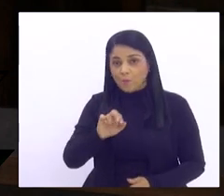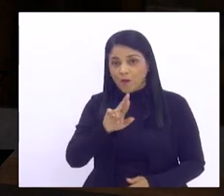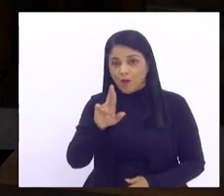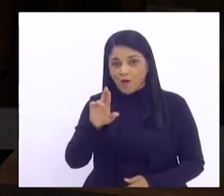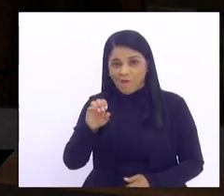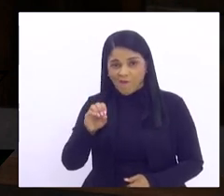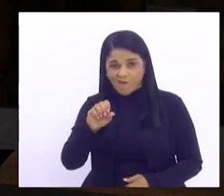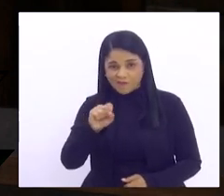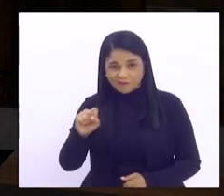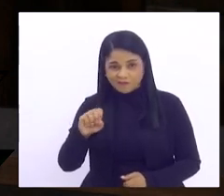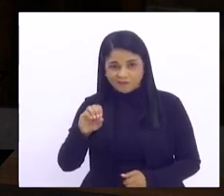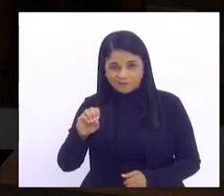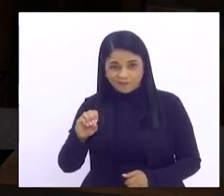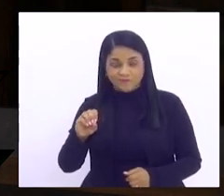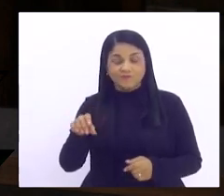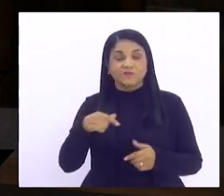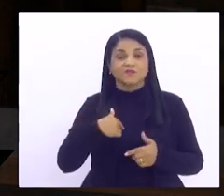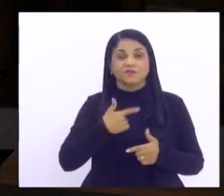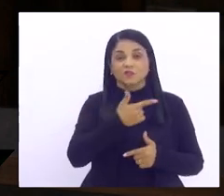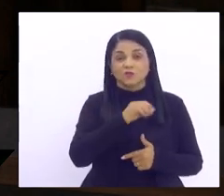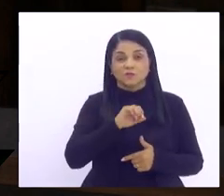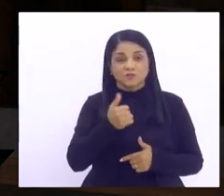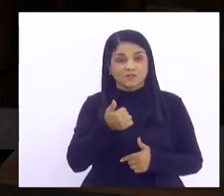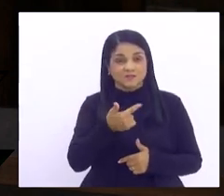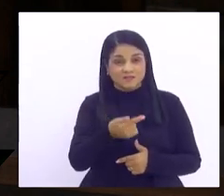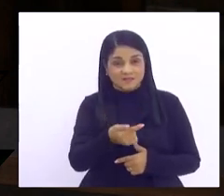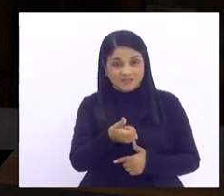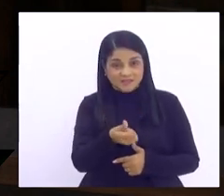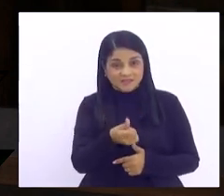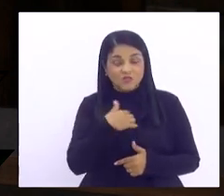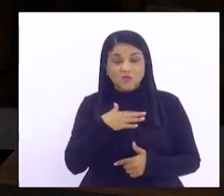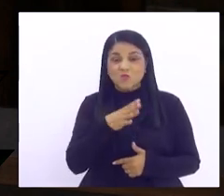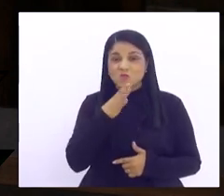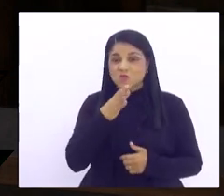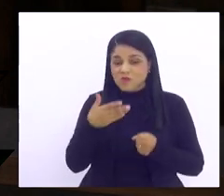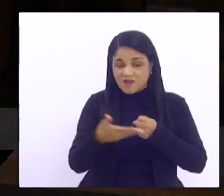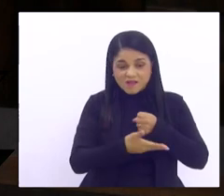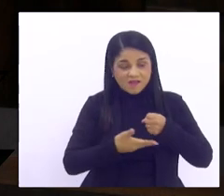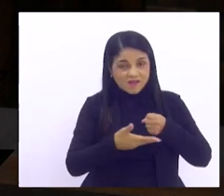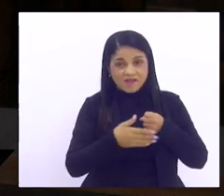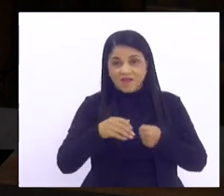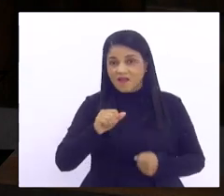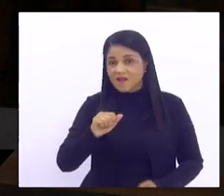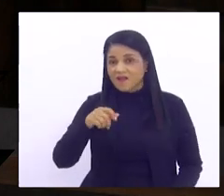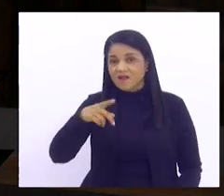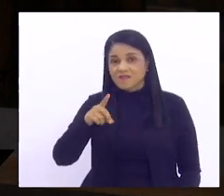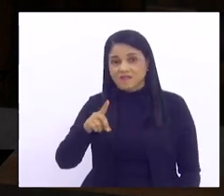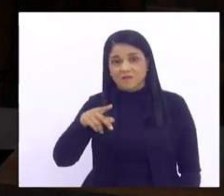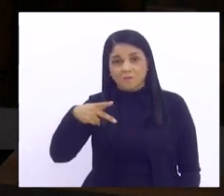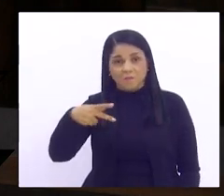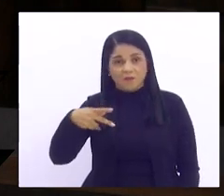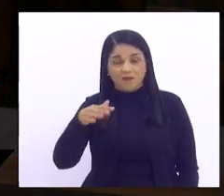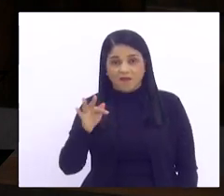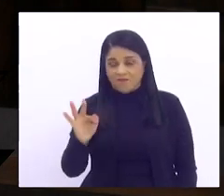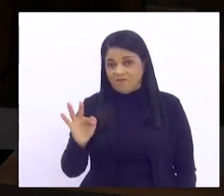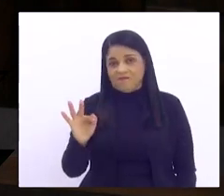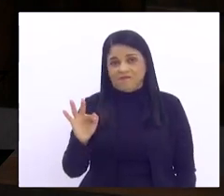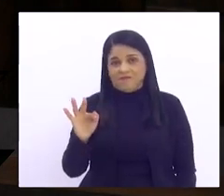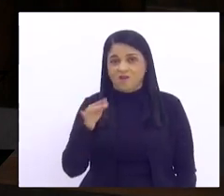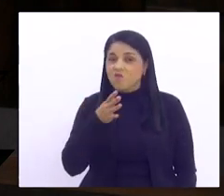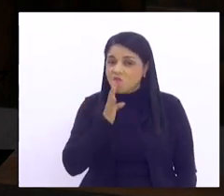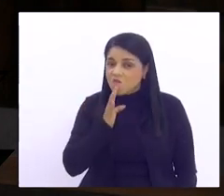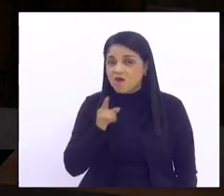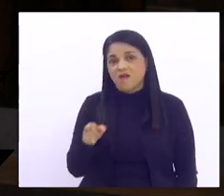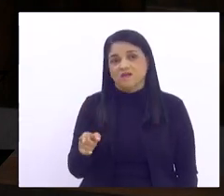2016, ela reconhece todos os fundamentos da DPF, da petição inicial da DPF.